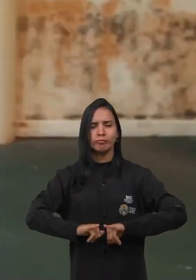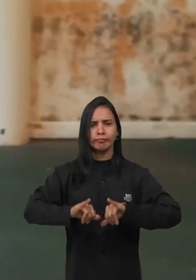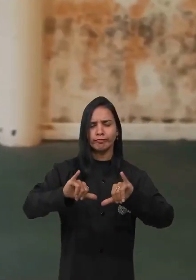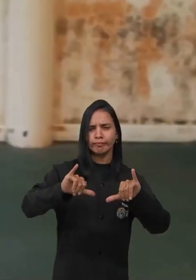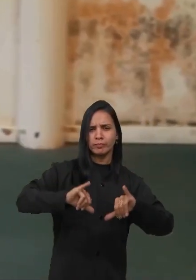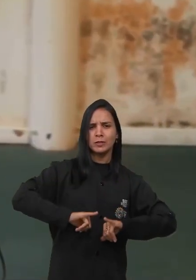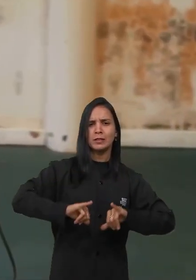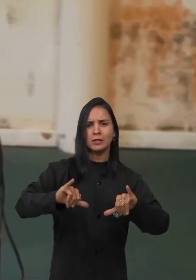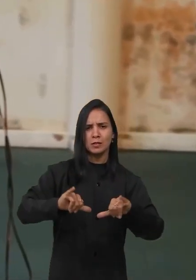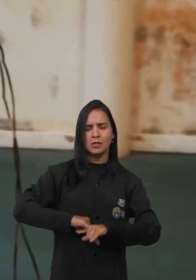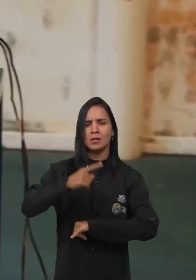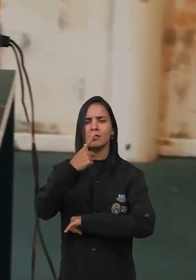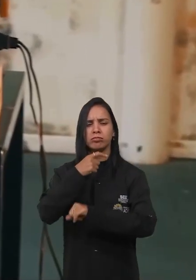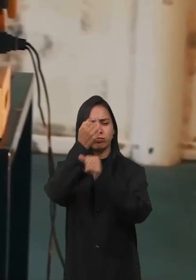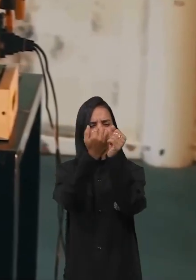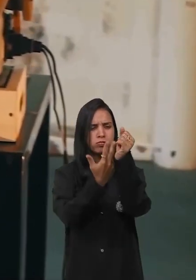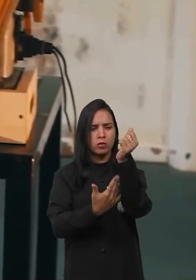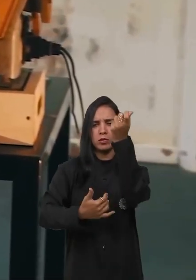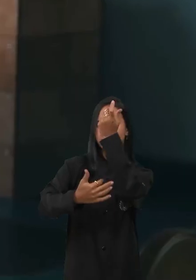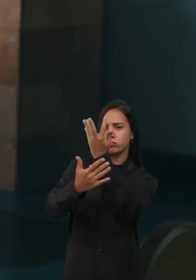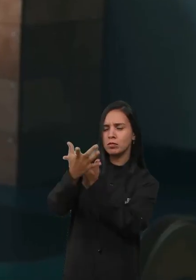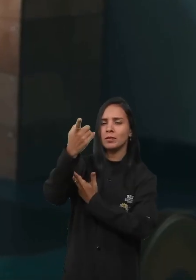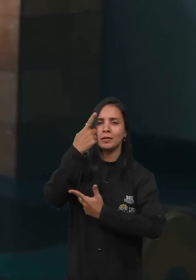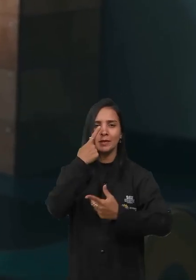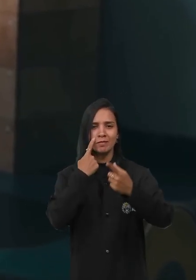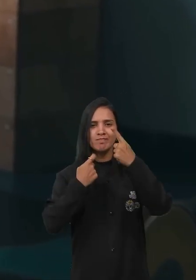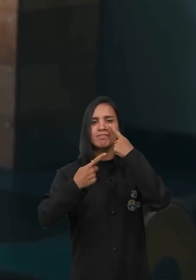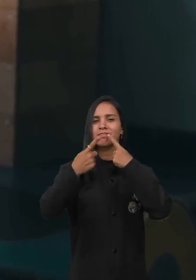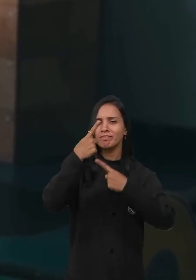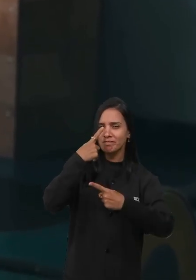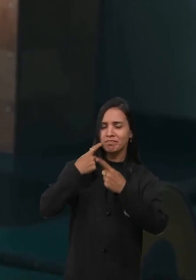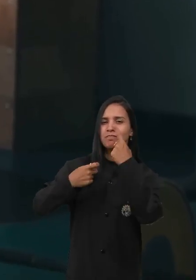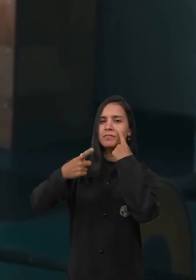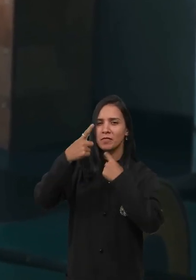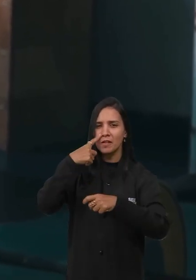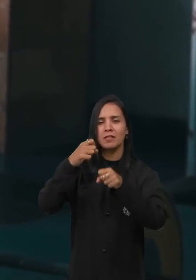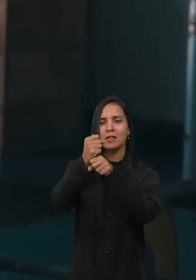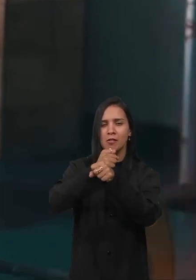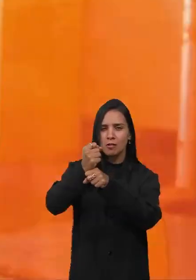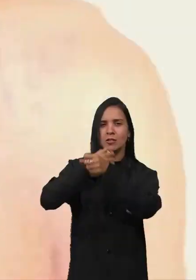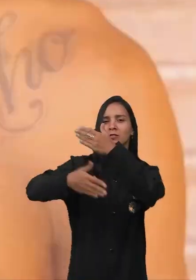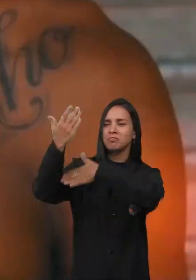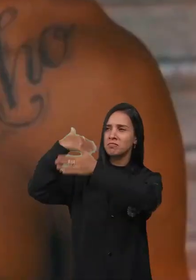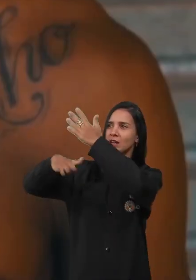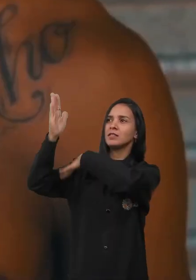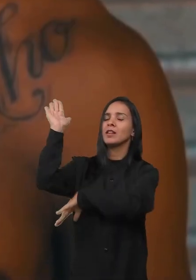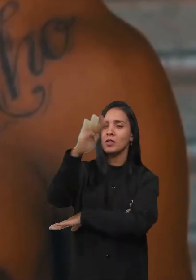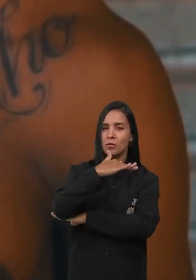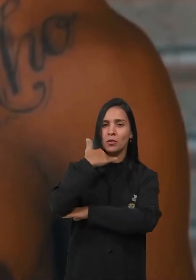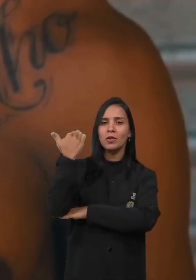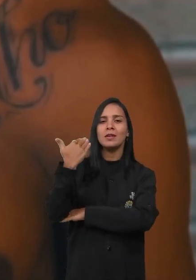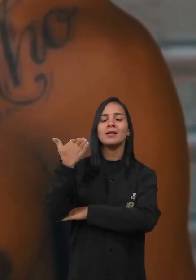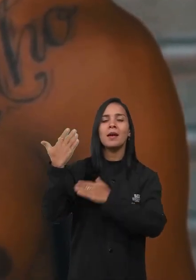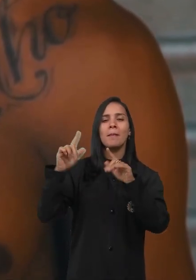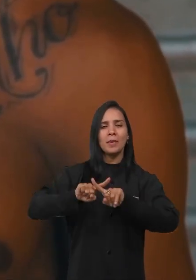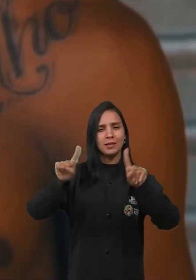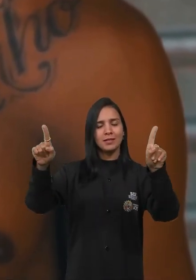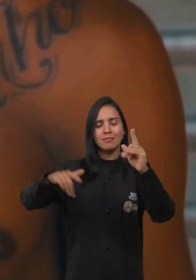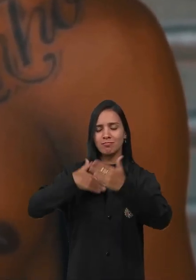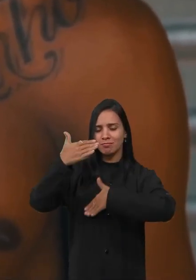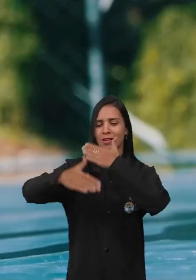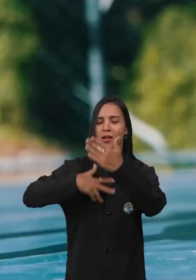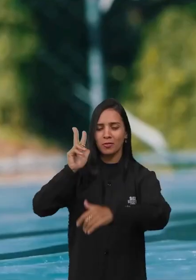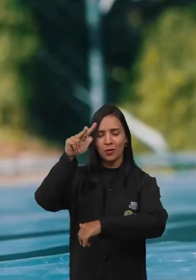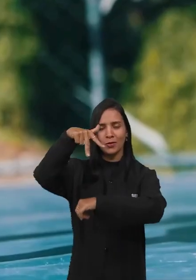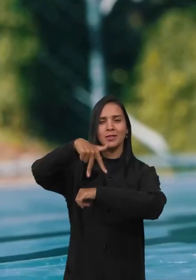Tenho sangrado demais, tenho chorado pra cachorro. Ano passado eu morri, mas